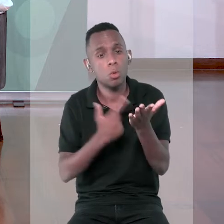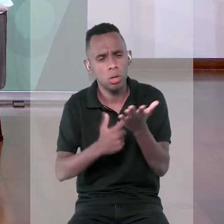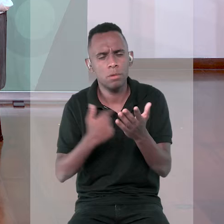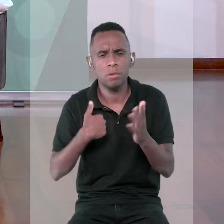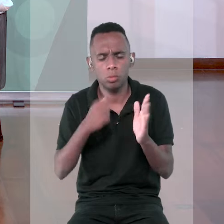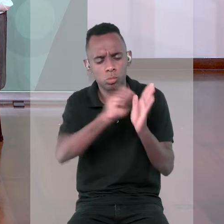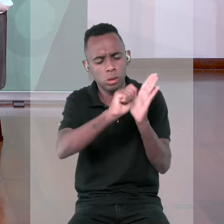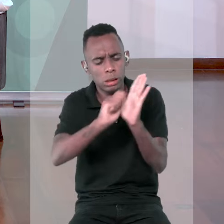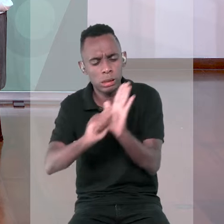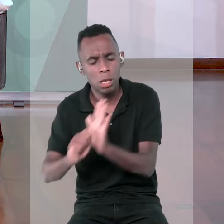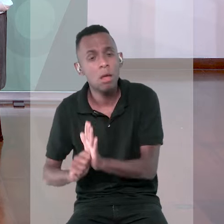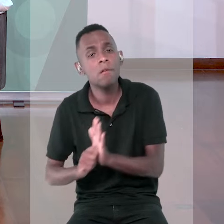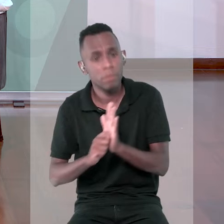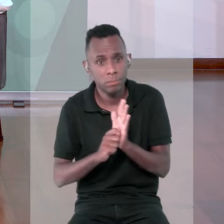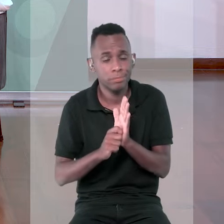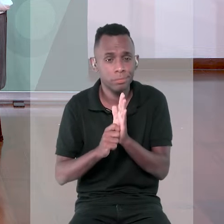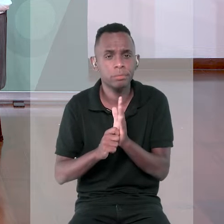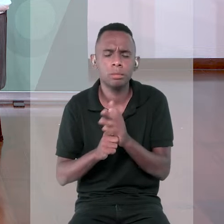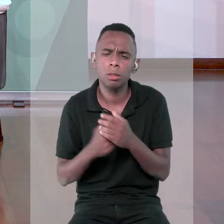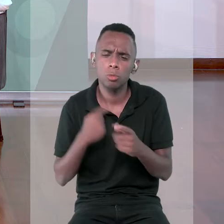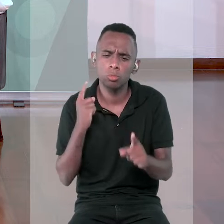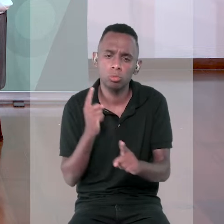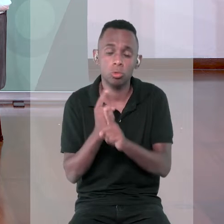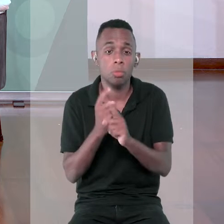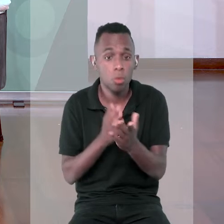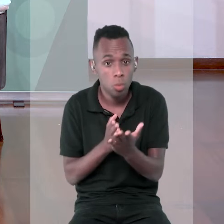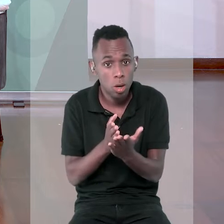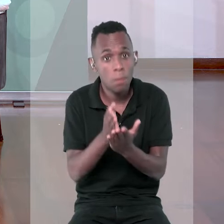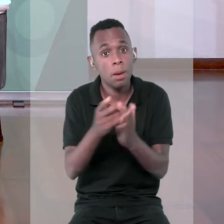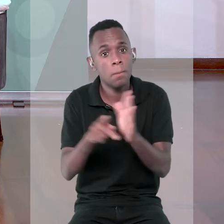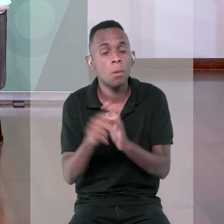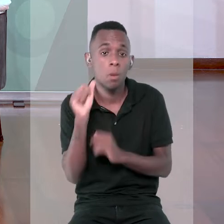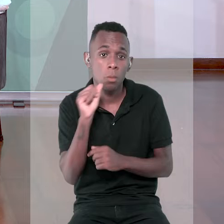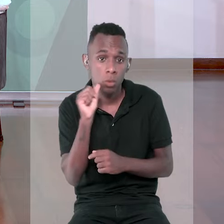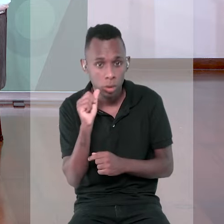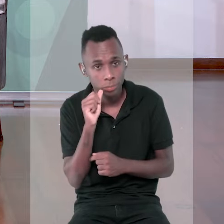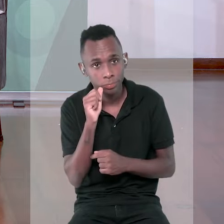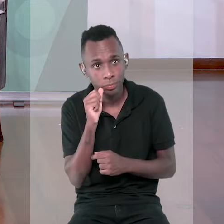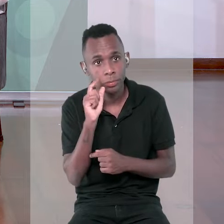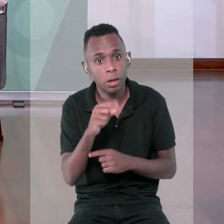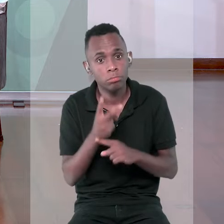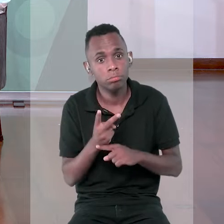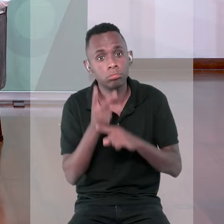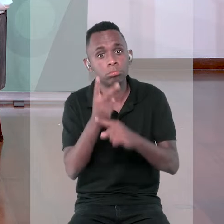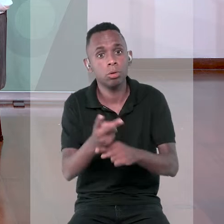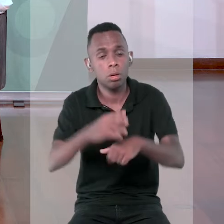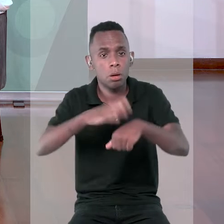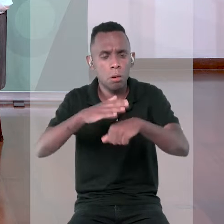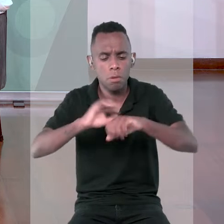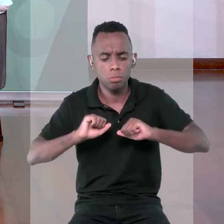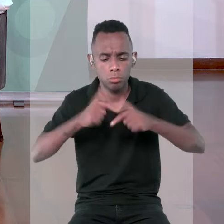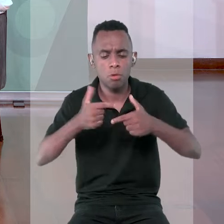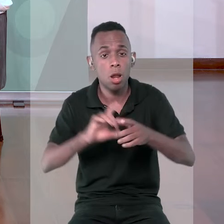trilogia, eu vi que ali eu tinha descoberto um caminho que as mulheres fizeram de buscarem sua